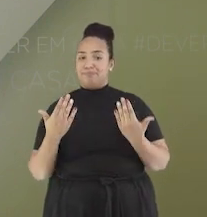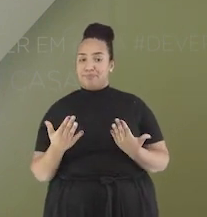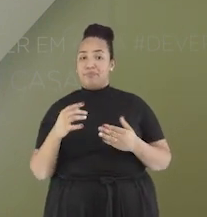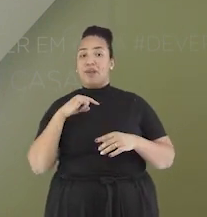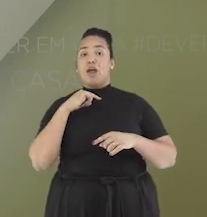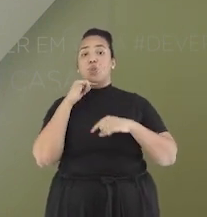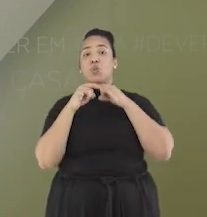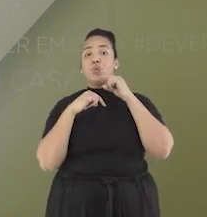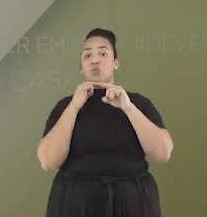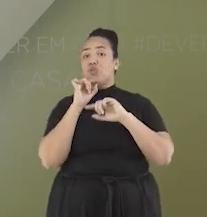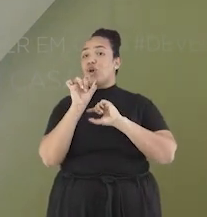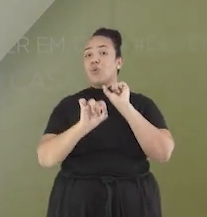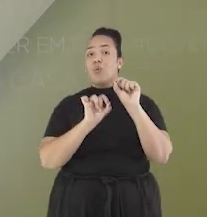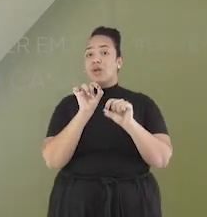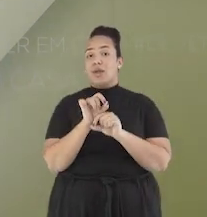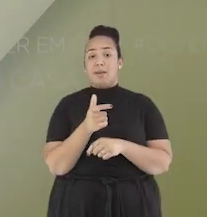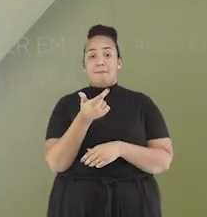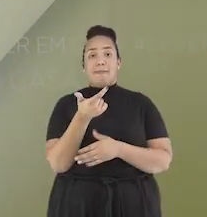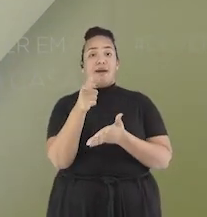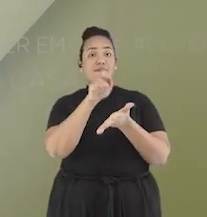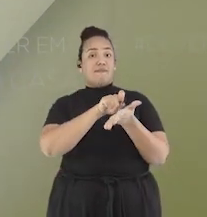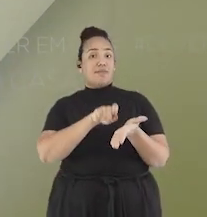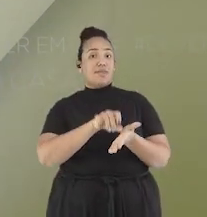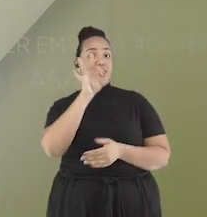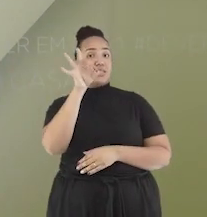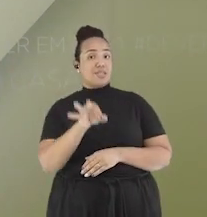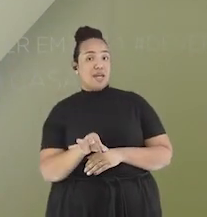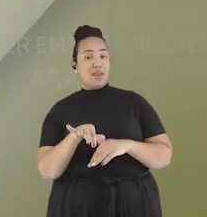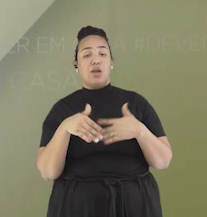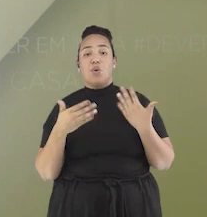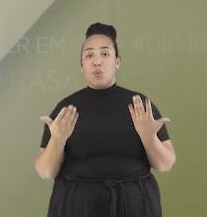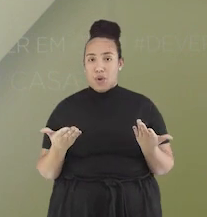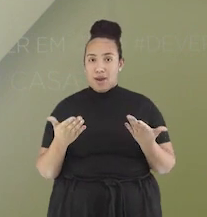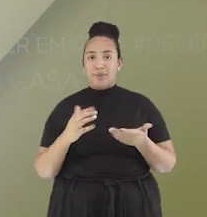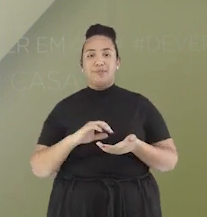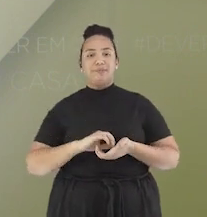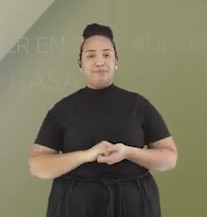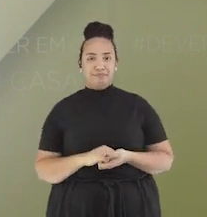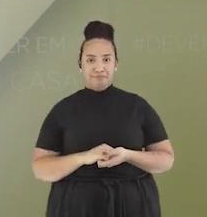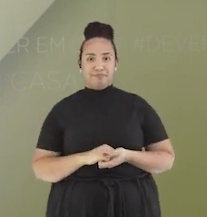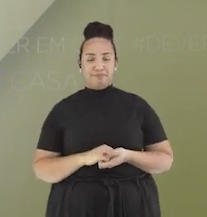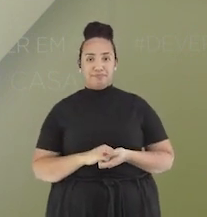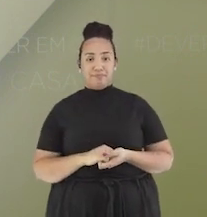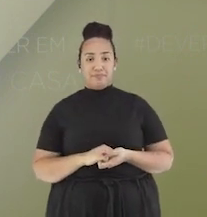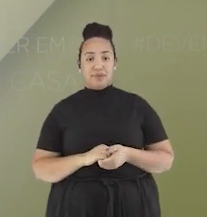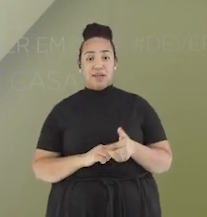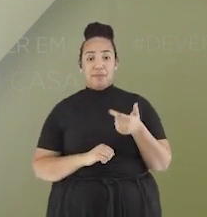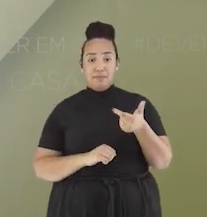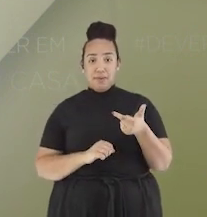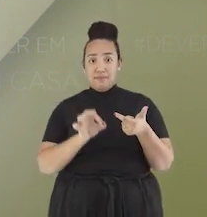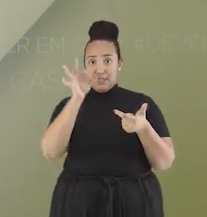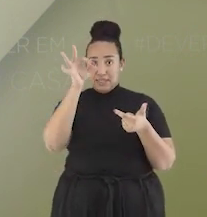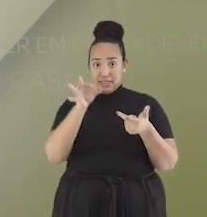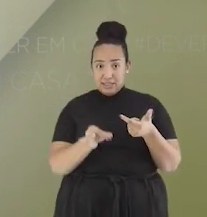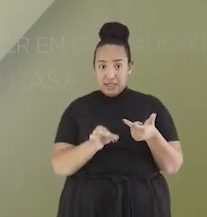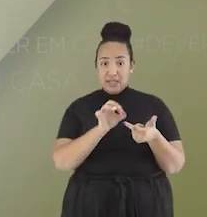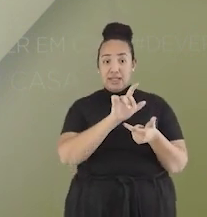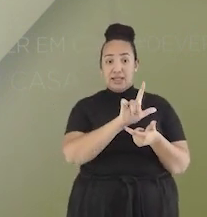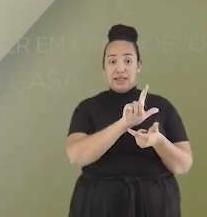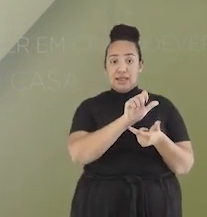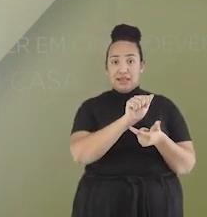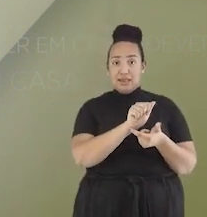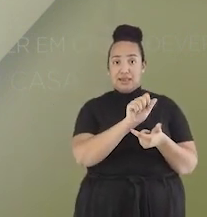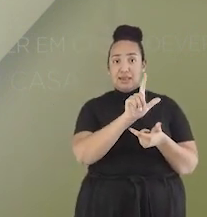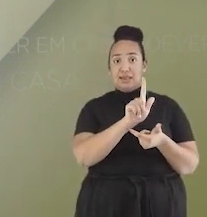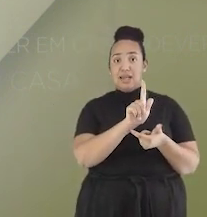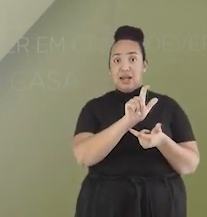espécie. Na realidade, a dúvida era sobre a escrita correta da palavra. Na realidade, não